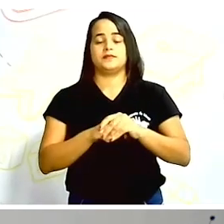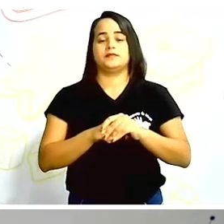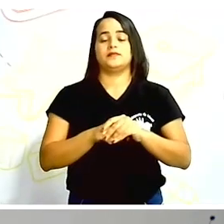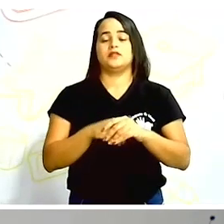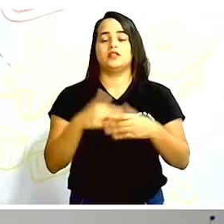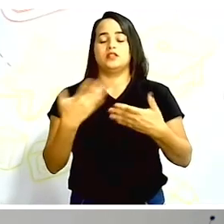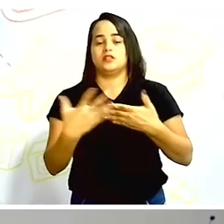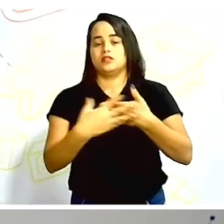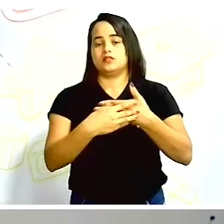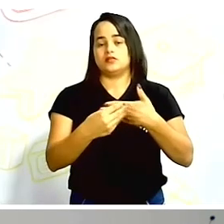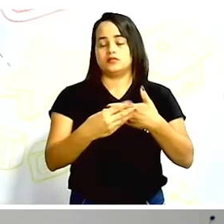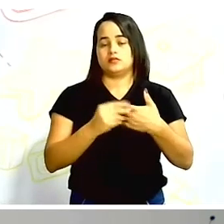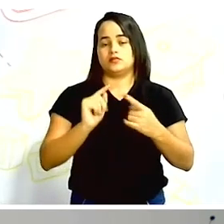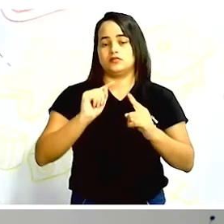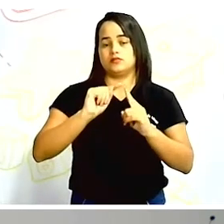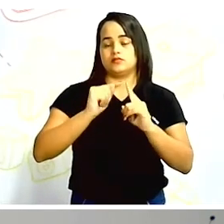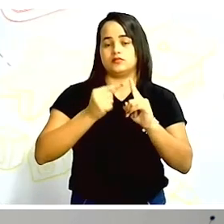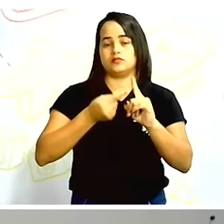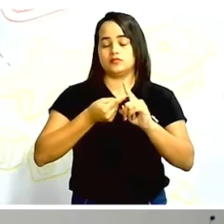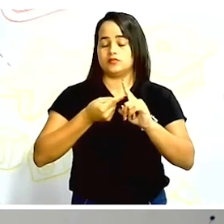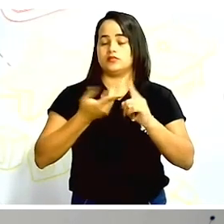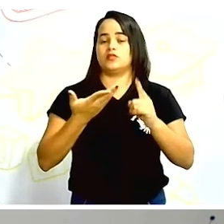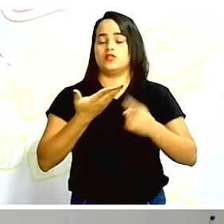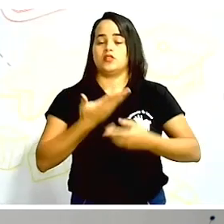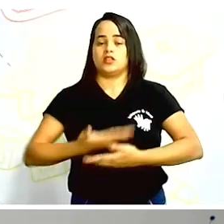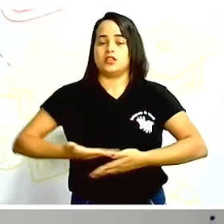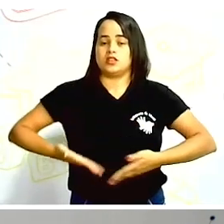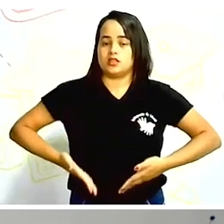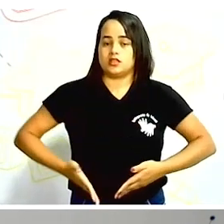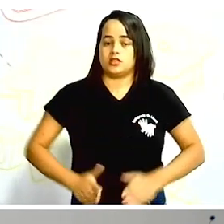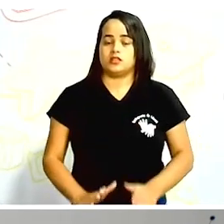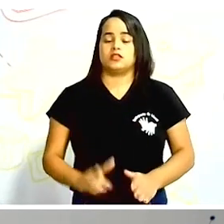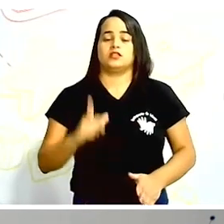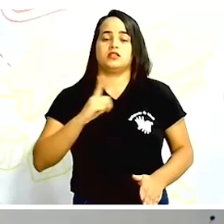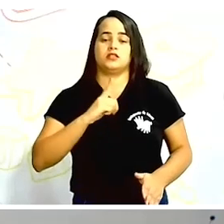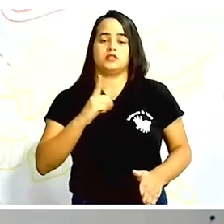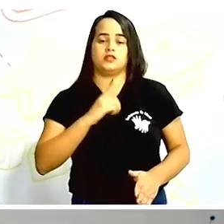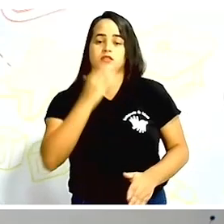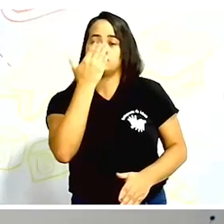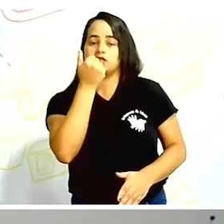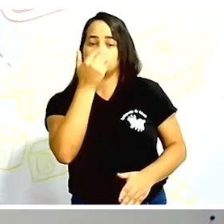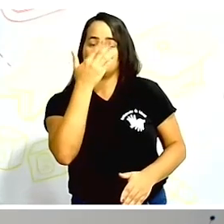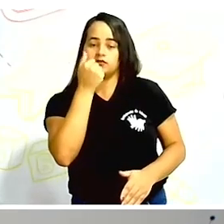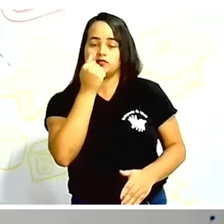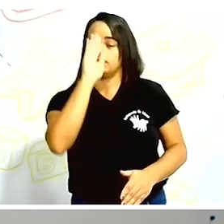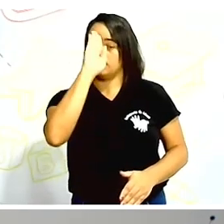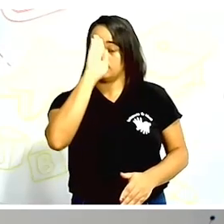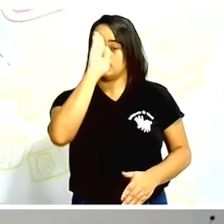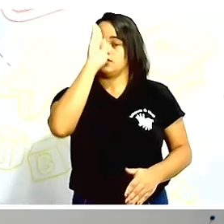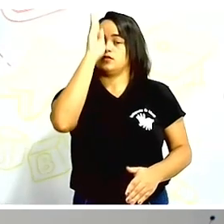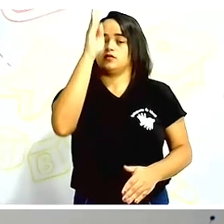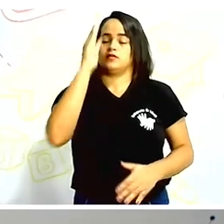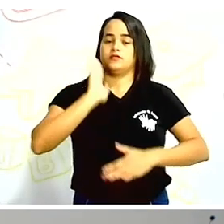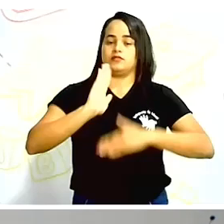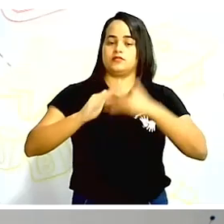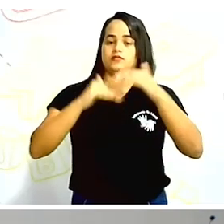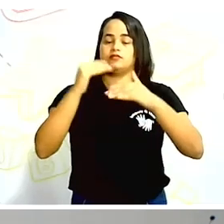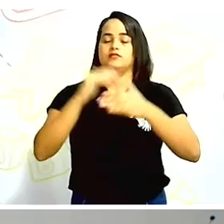quando o embrião nasça, venha ter essa alimentação que é primordial para o seu